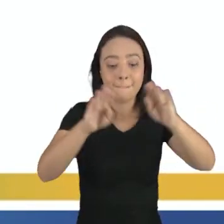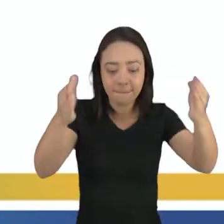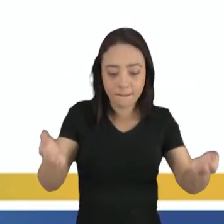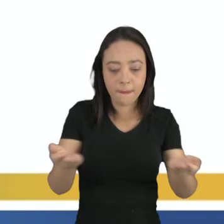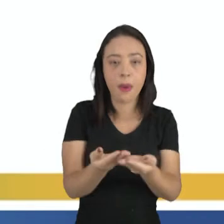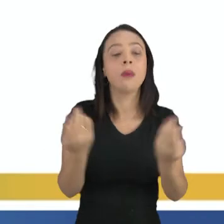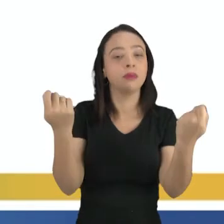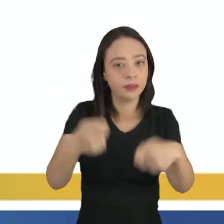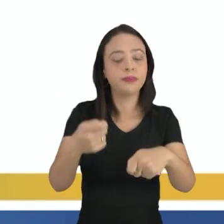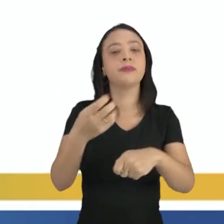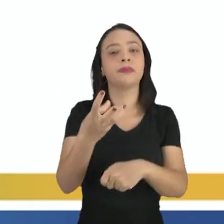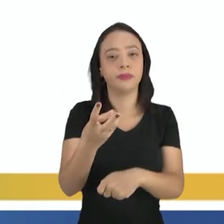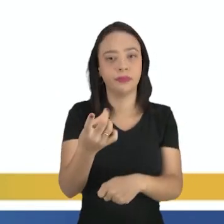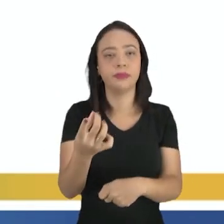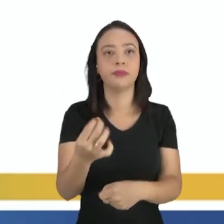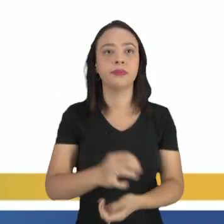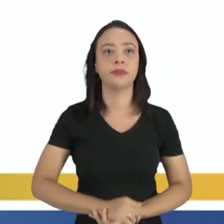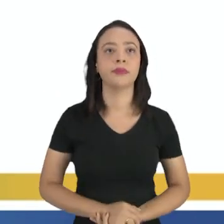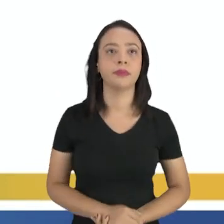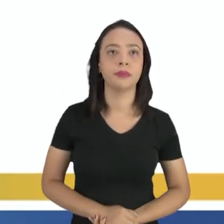contável, ok?